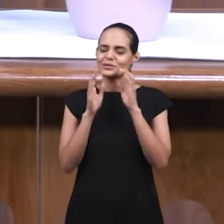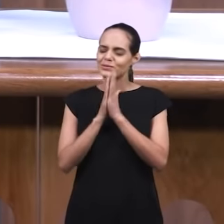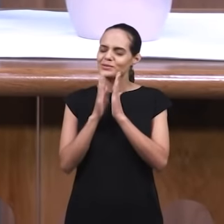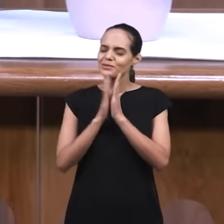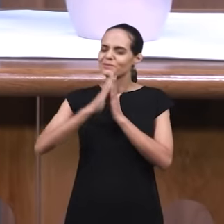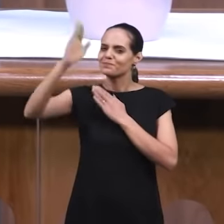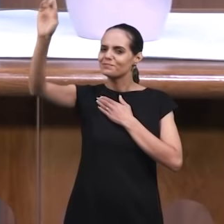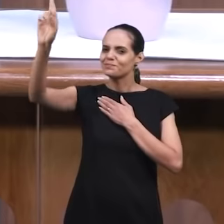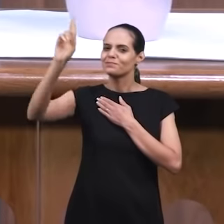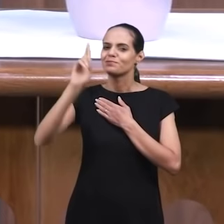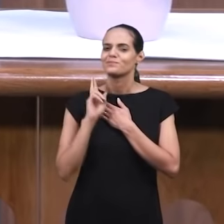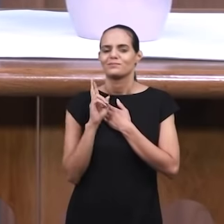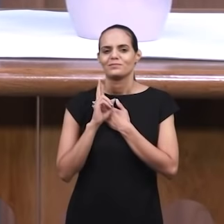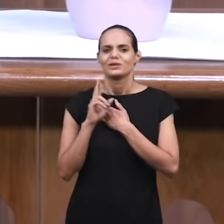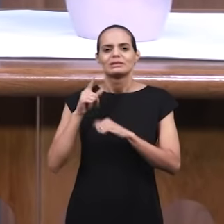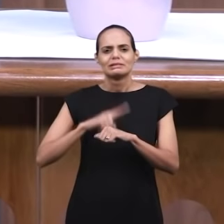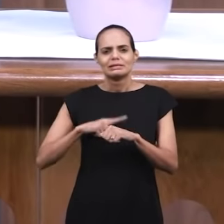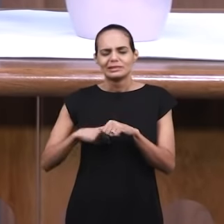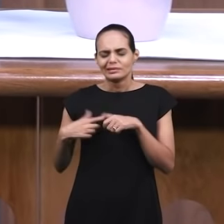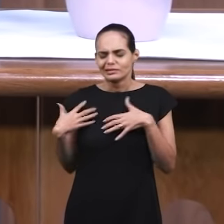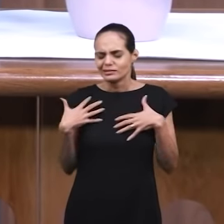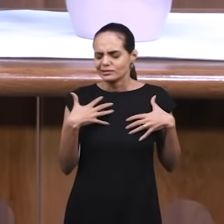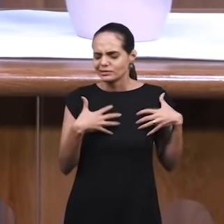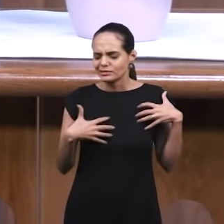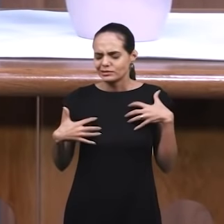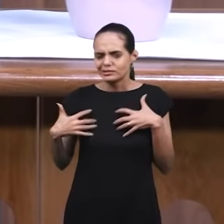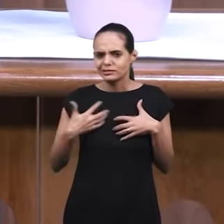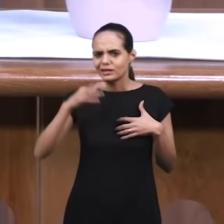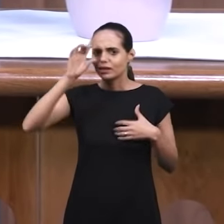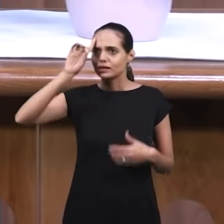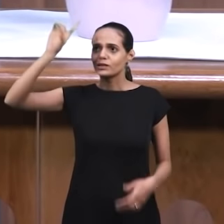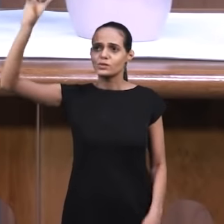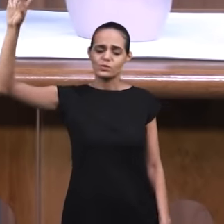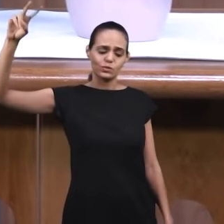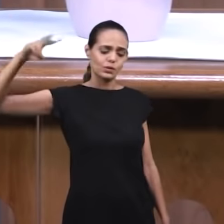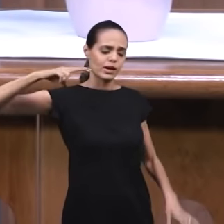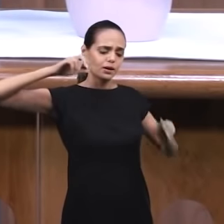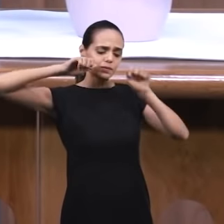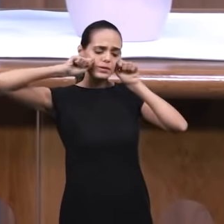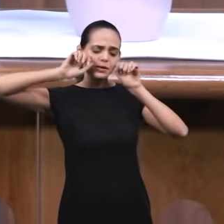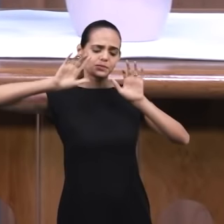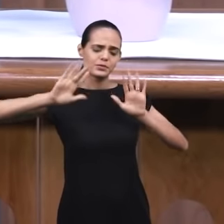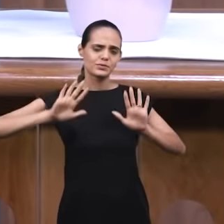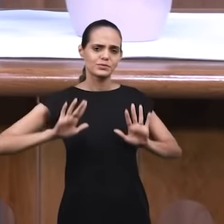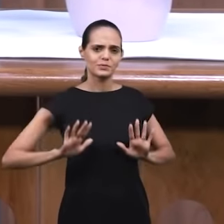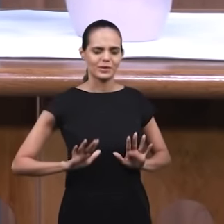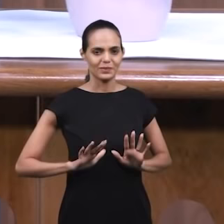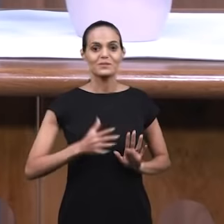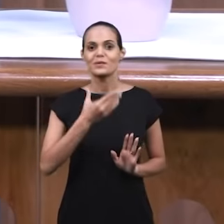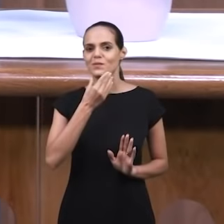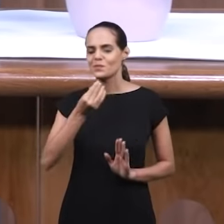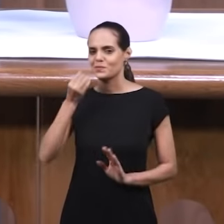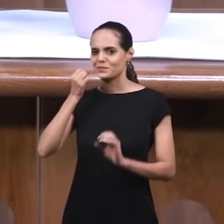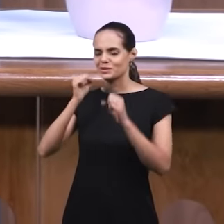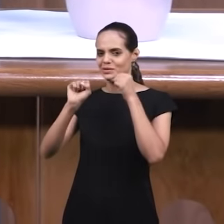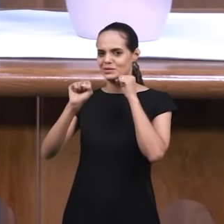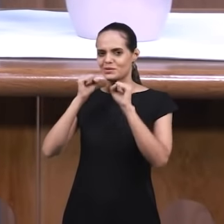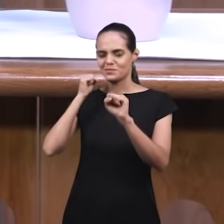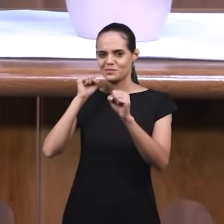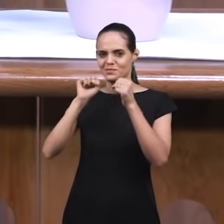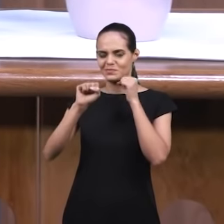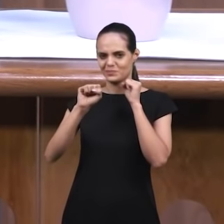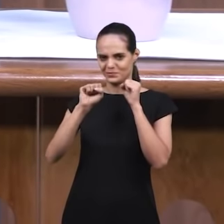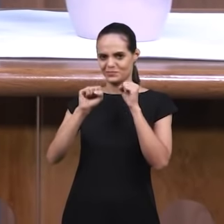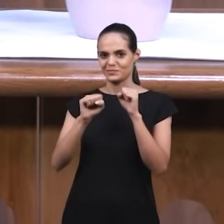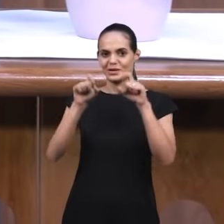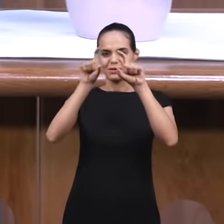orações, das suas aflições, para as quais Deus se voltava para abençoá-lo, o salmista, então, compunha um